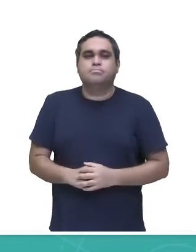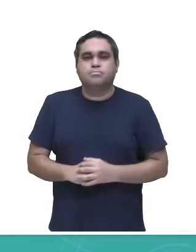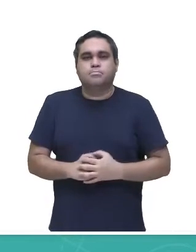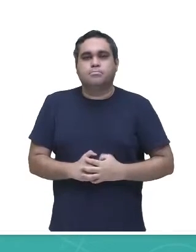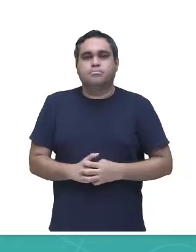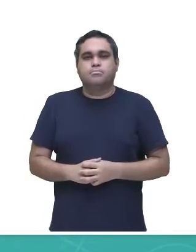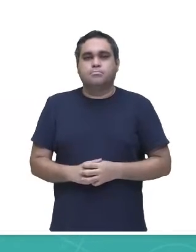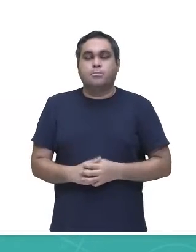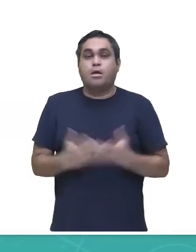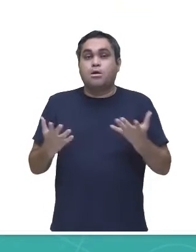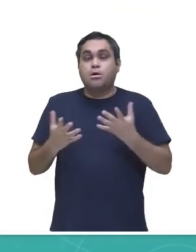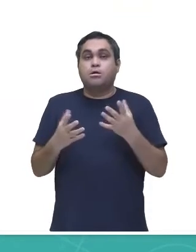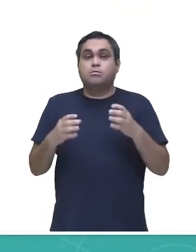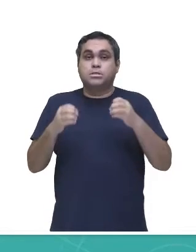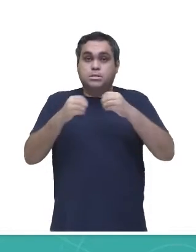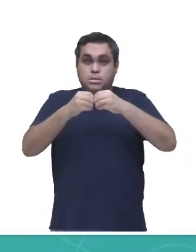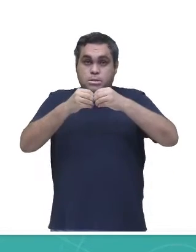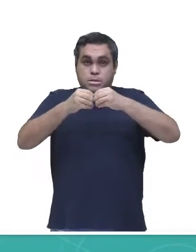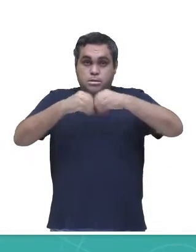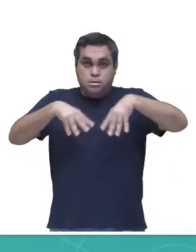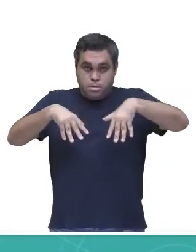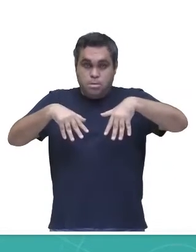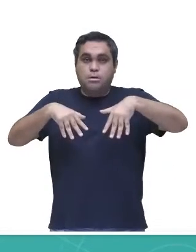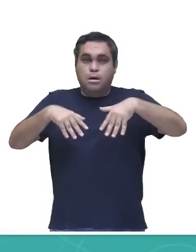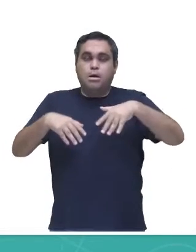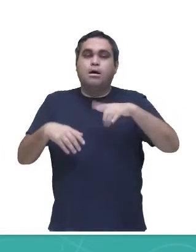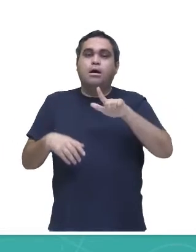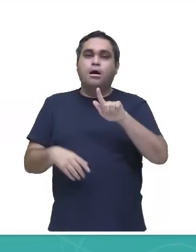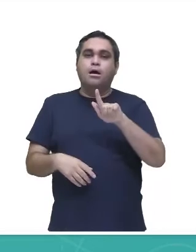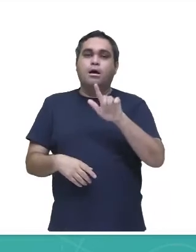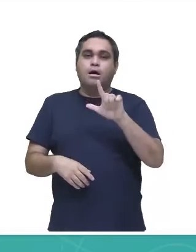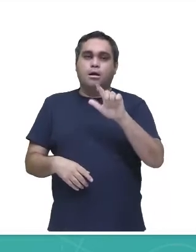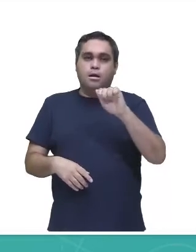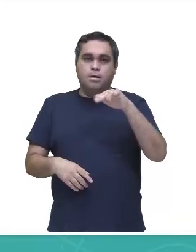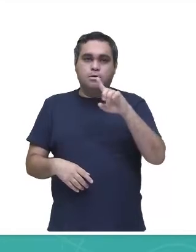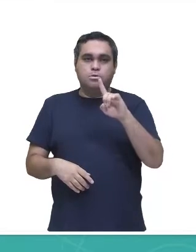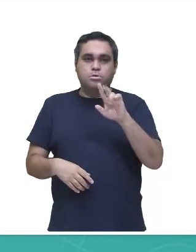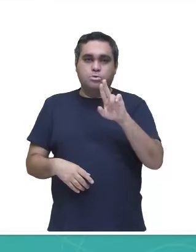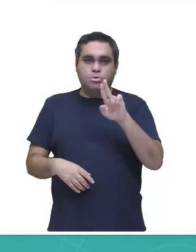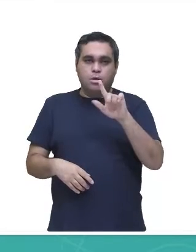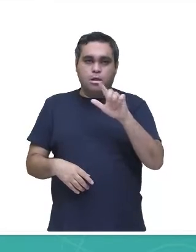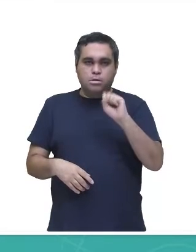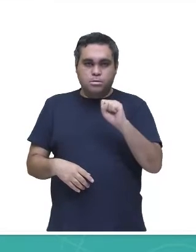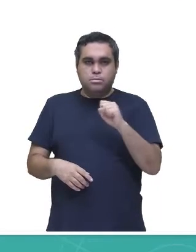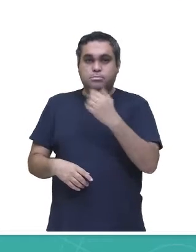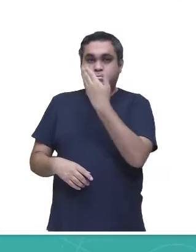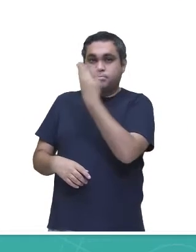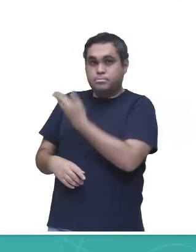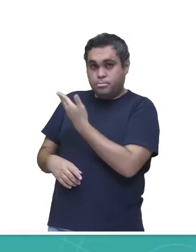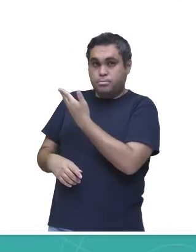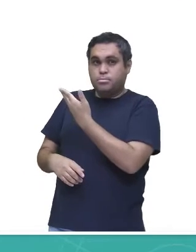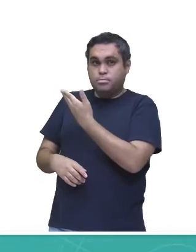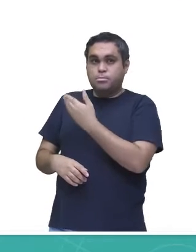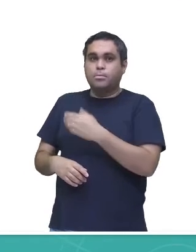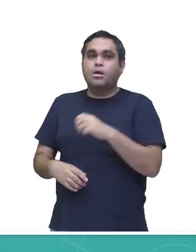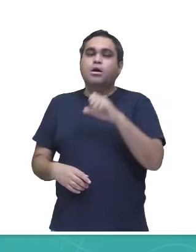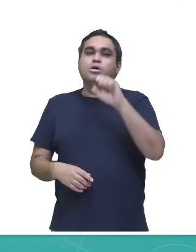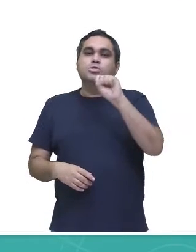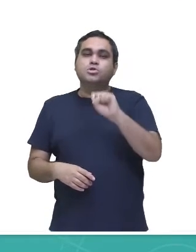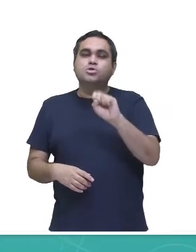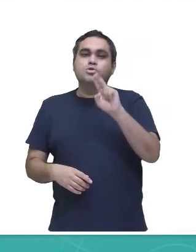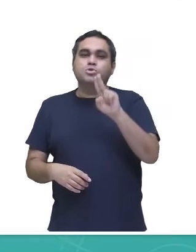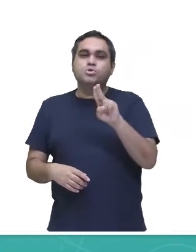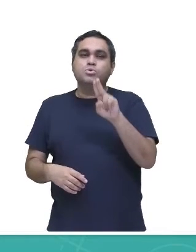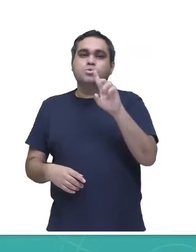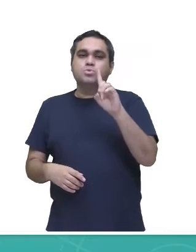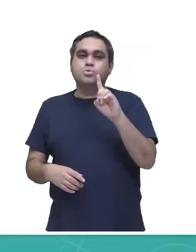glândulas. Então, são outros anexos aí da pele, como a gente observa na próxima imagem, as glândulas sudoríparas.